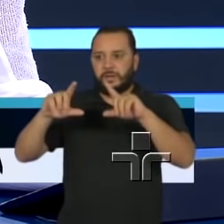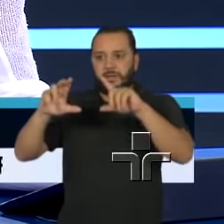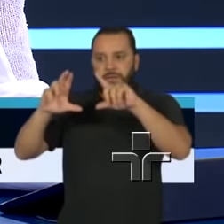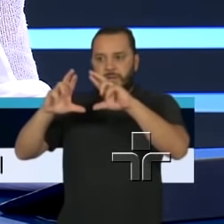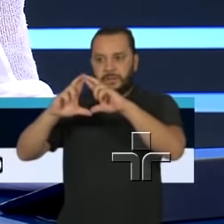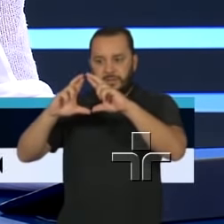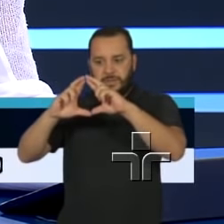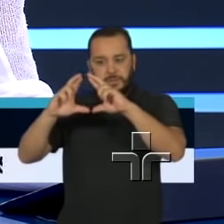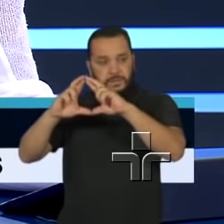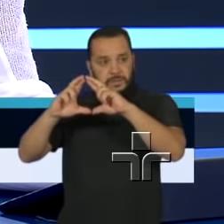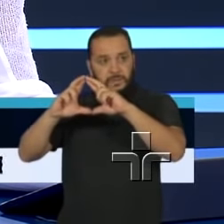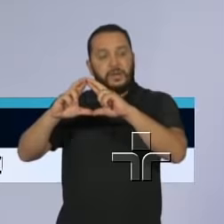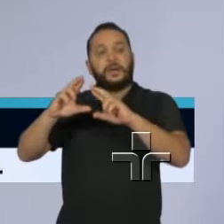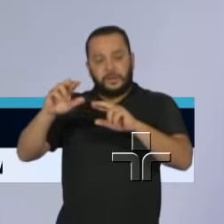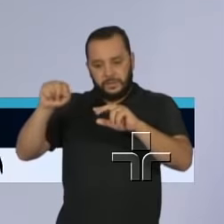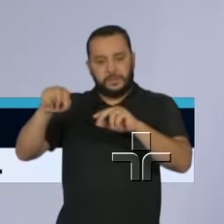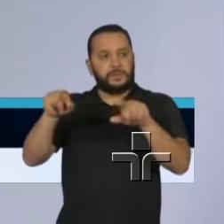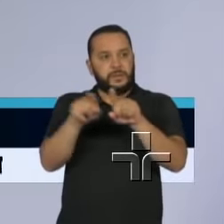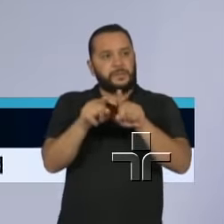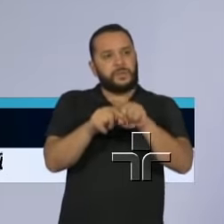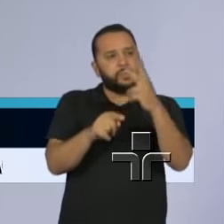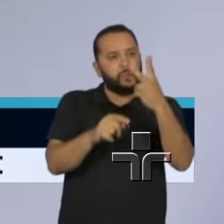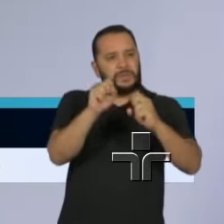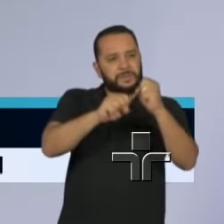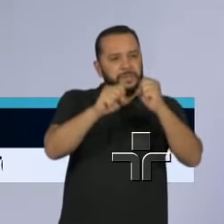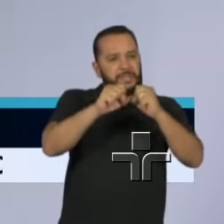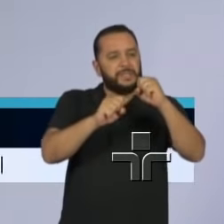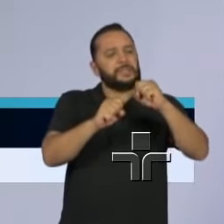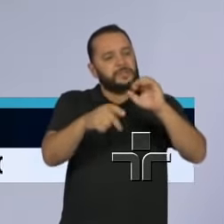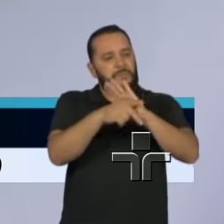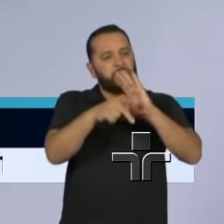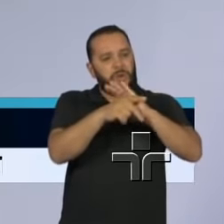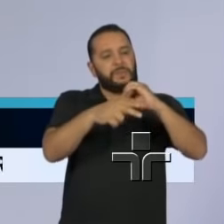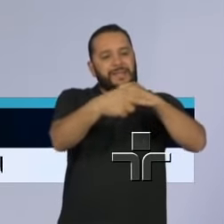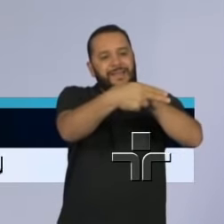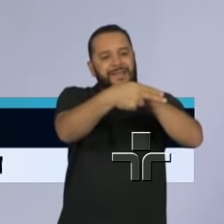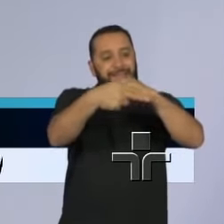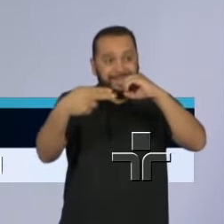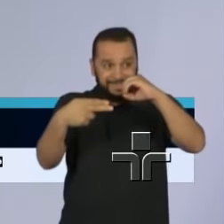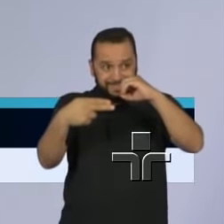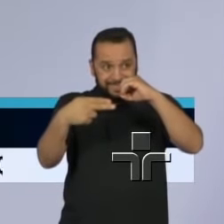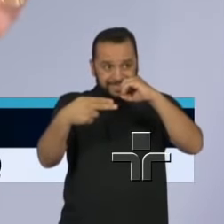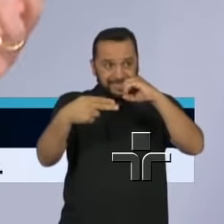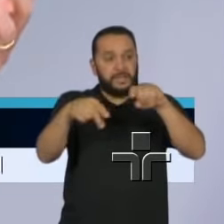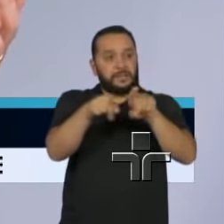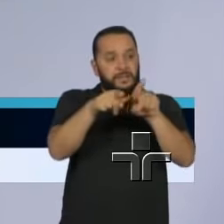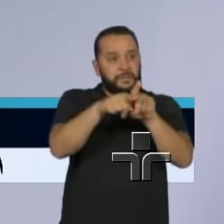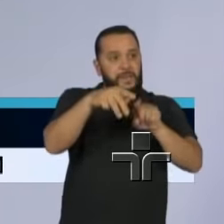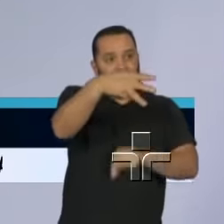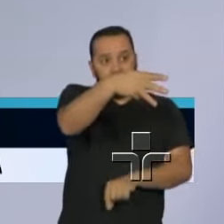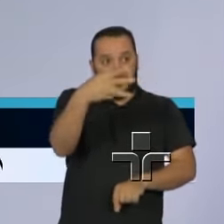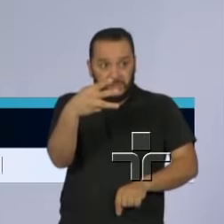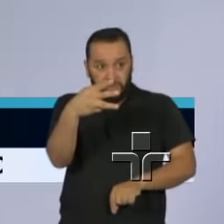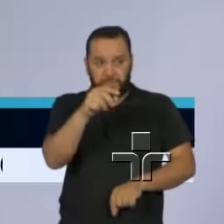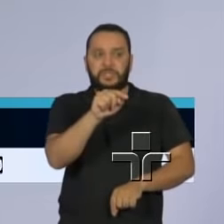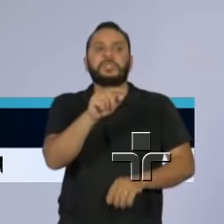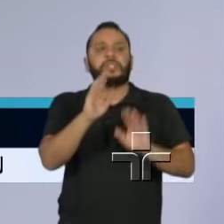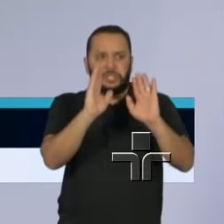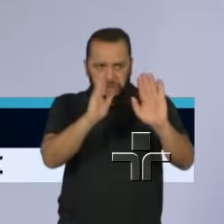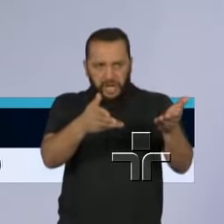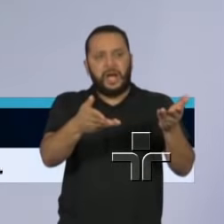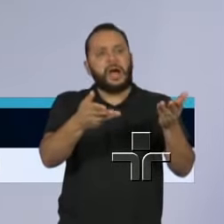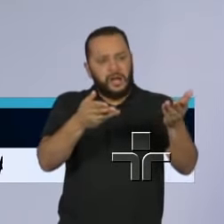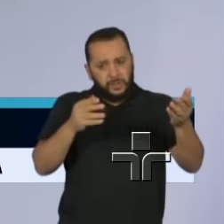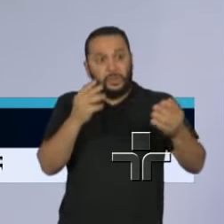duas empresas japonesas, a Nissan e a Mitsubishi, que formaram uma aliança já faz alguns anos,